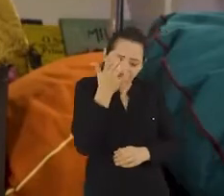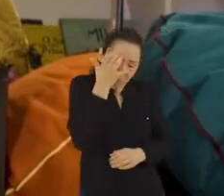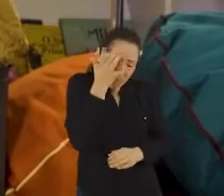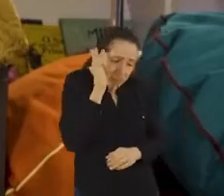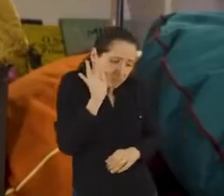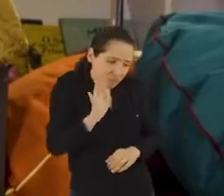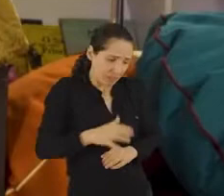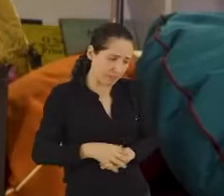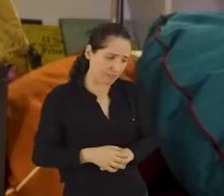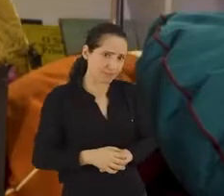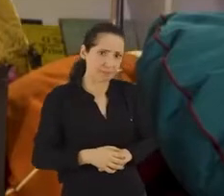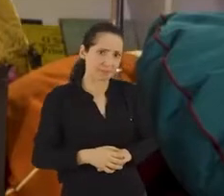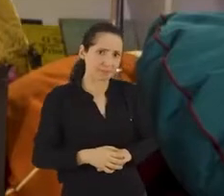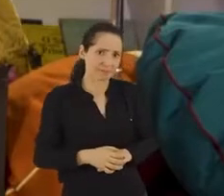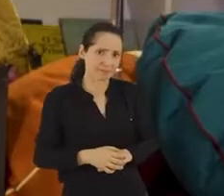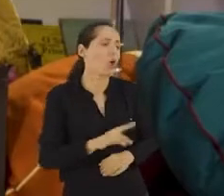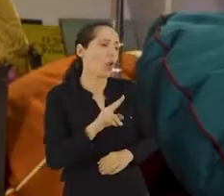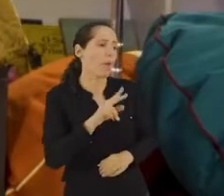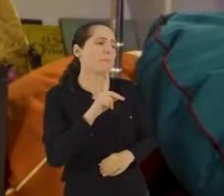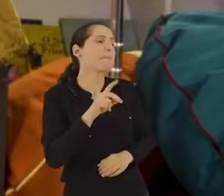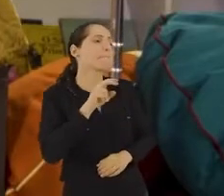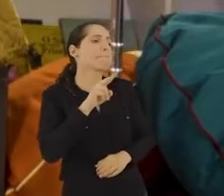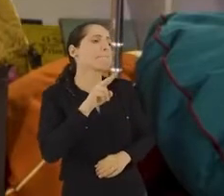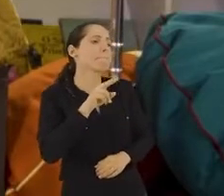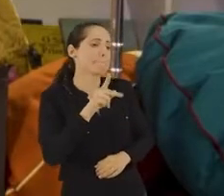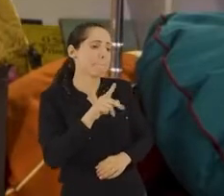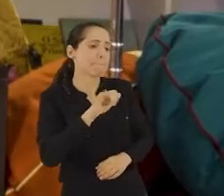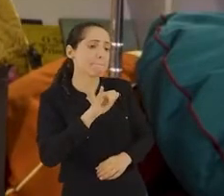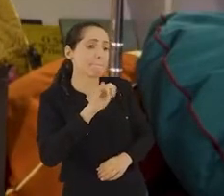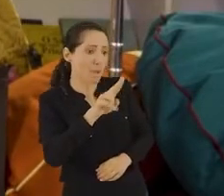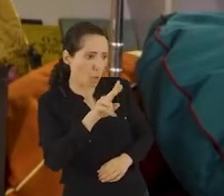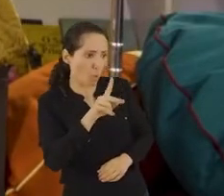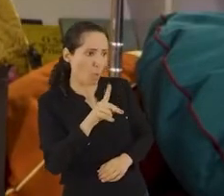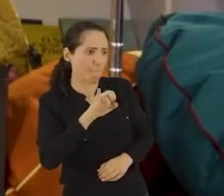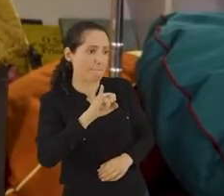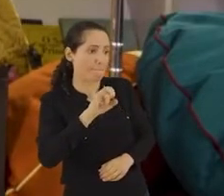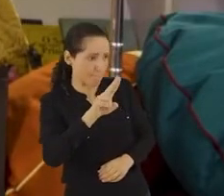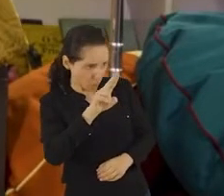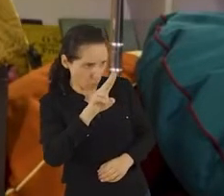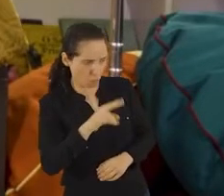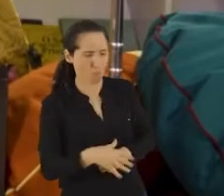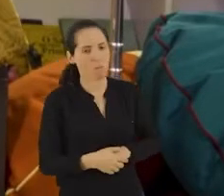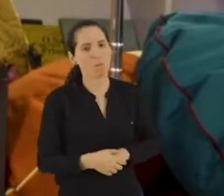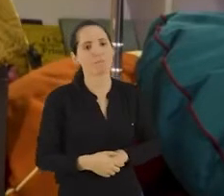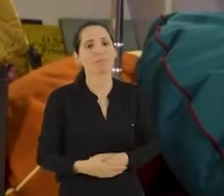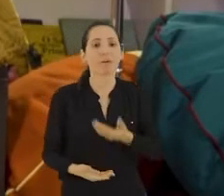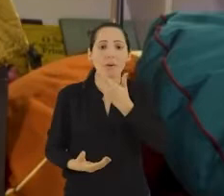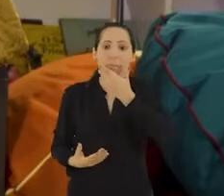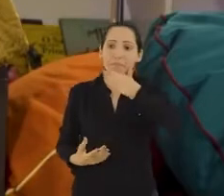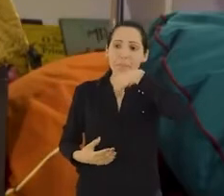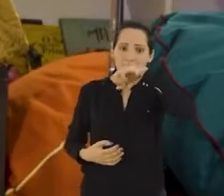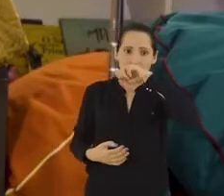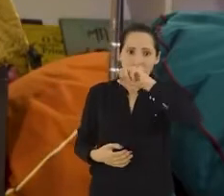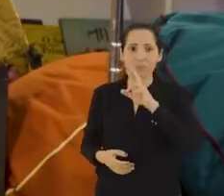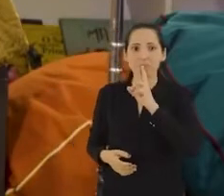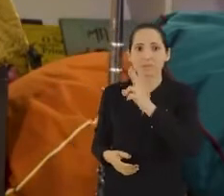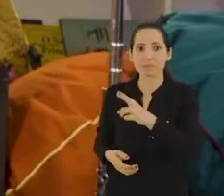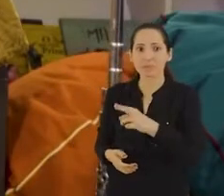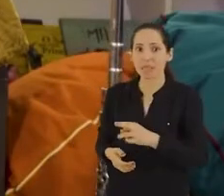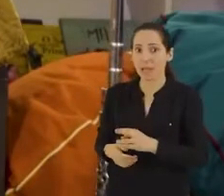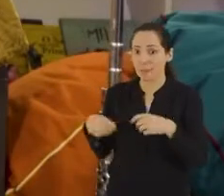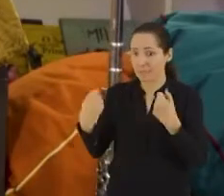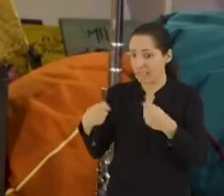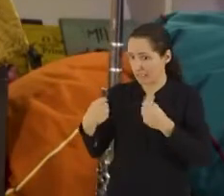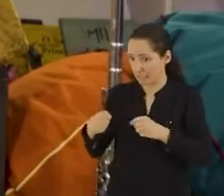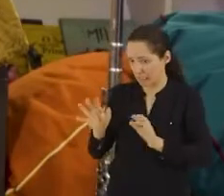um pouco e falou: Piu-piu, pai. Ele se chama Piu-piu. Então o pai disse que eles precisavam arrumar um